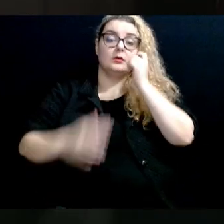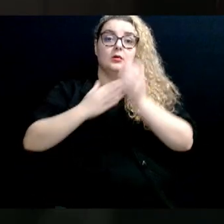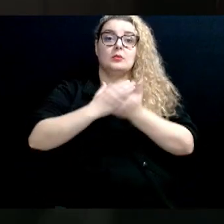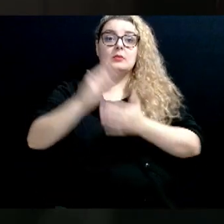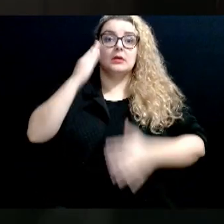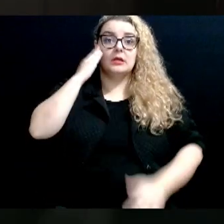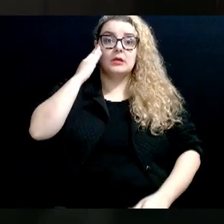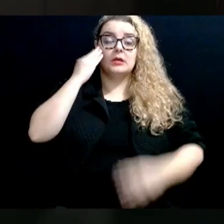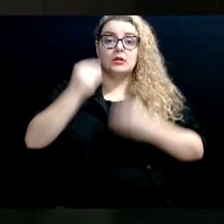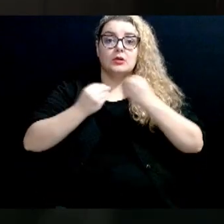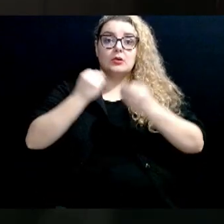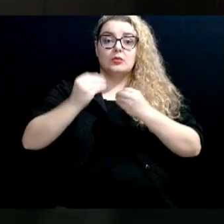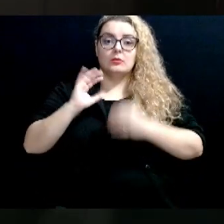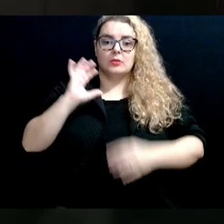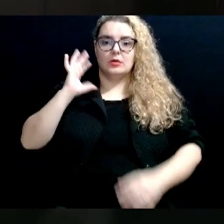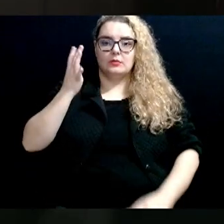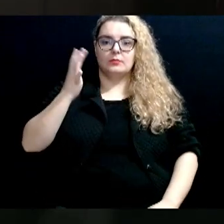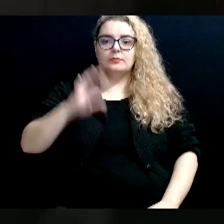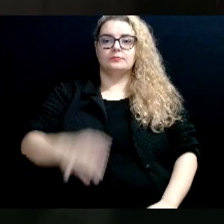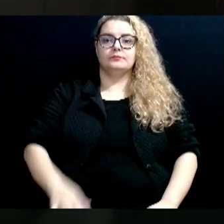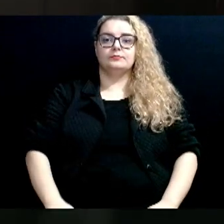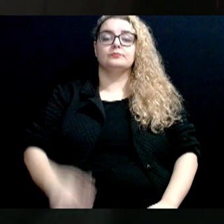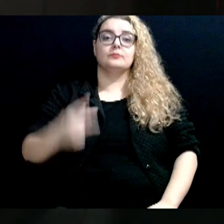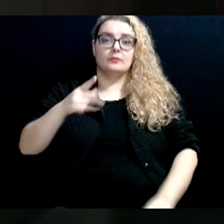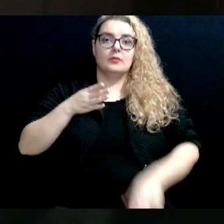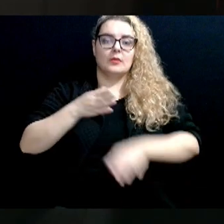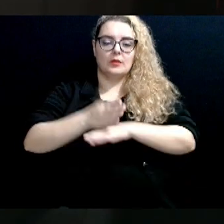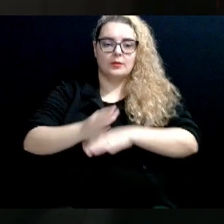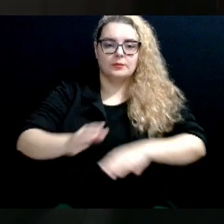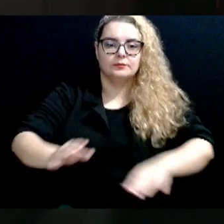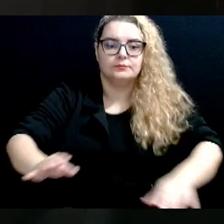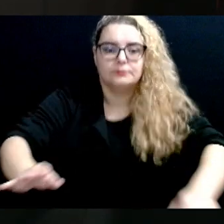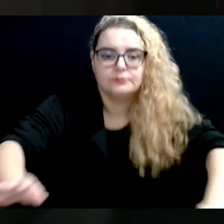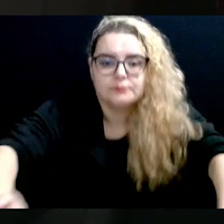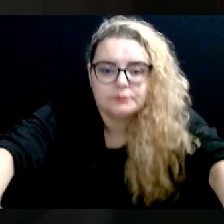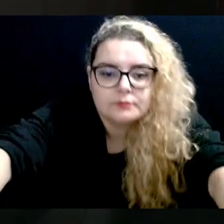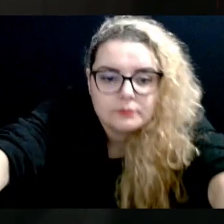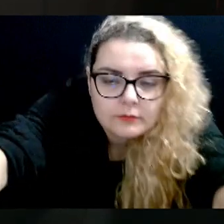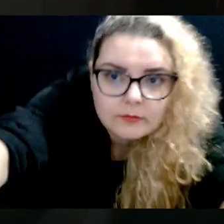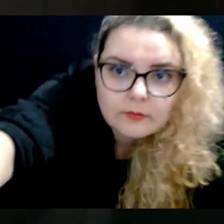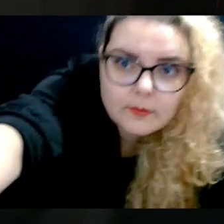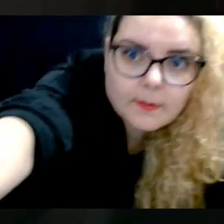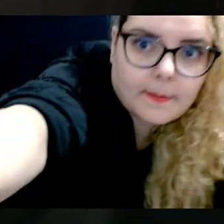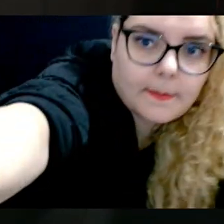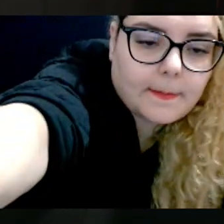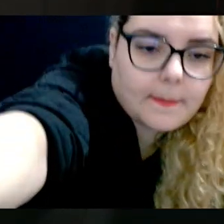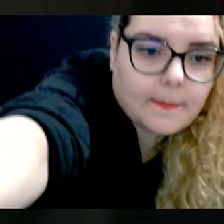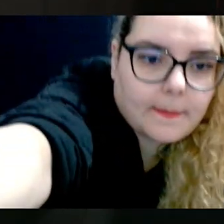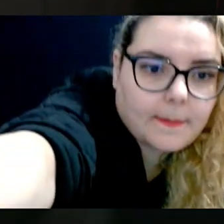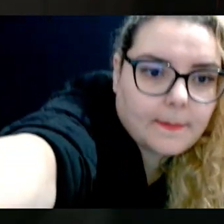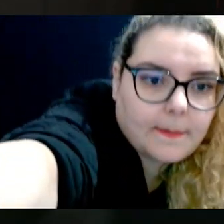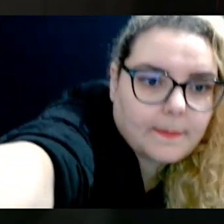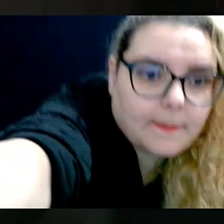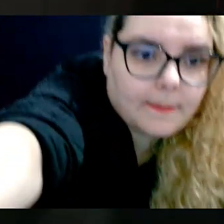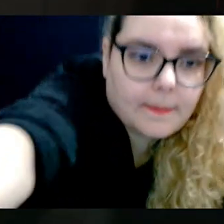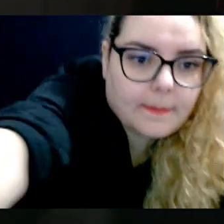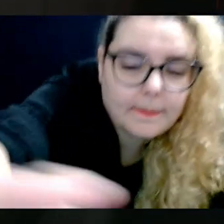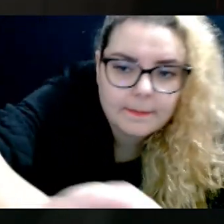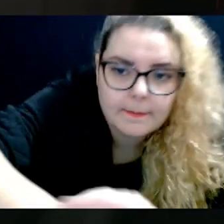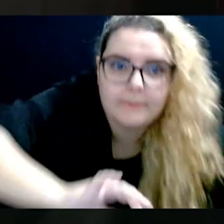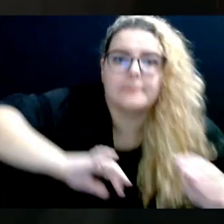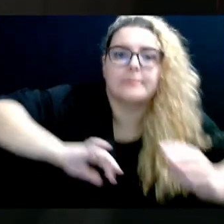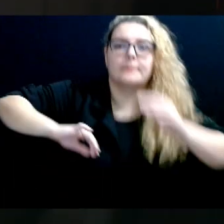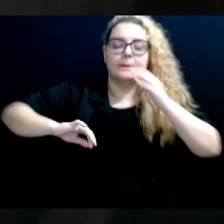funciona e a sua participação, a sua voz tem peso e é muito importante. Previsão do tempo chegando, vamos lá,